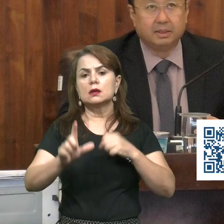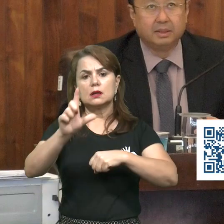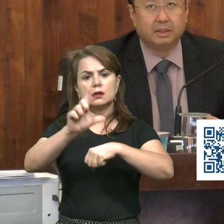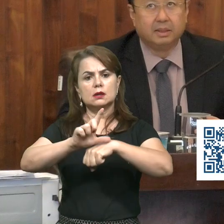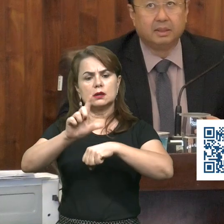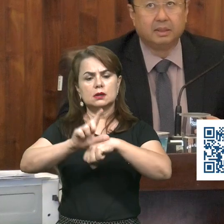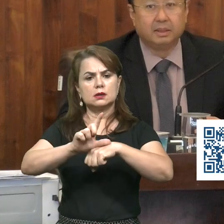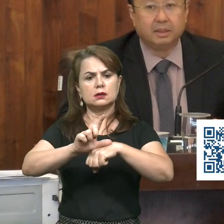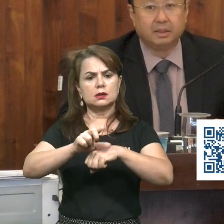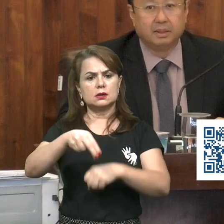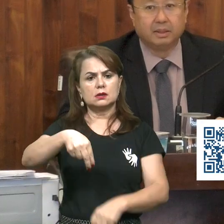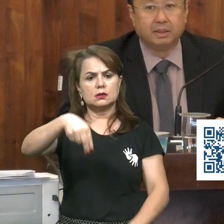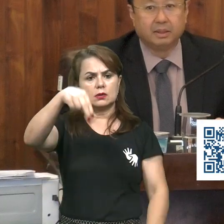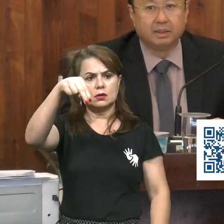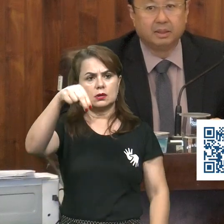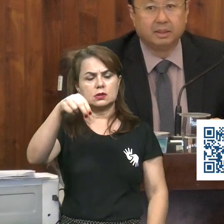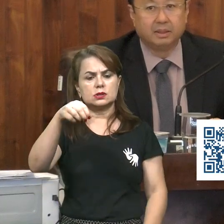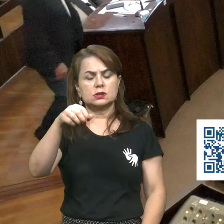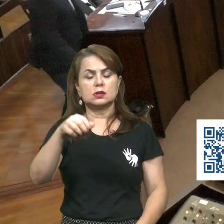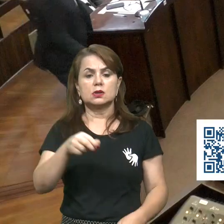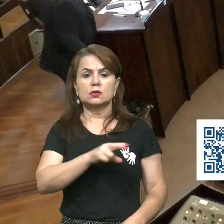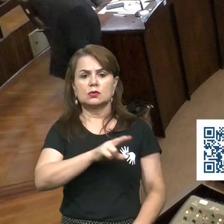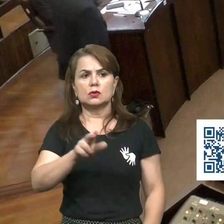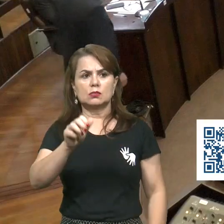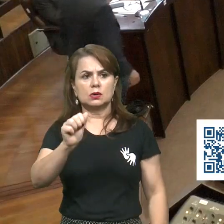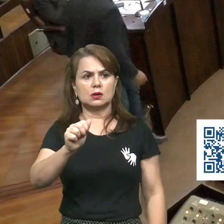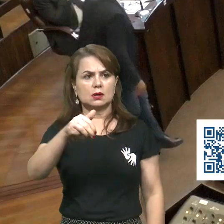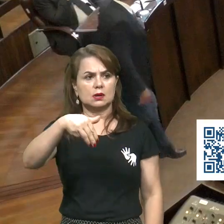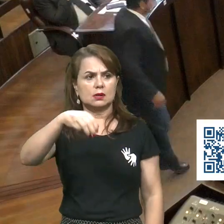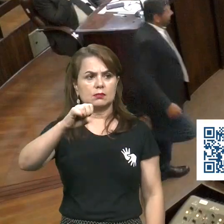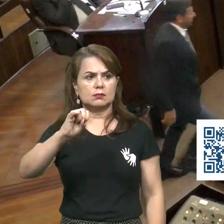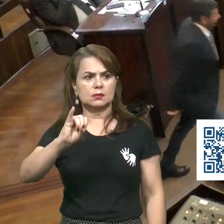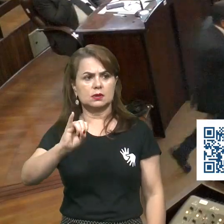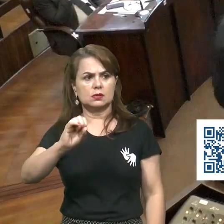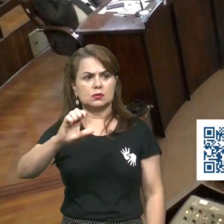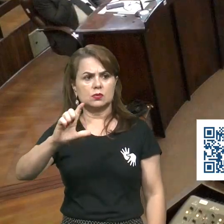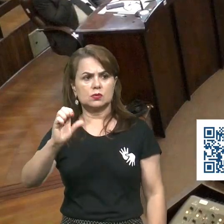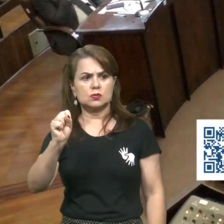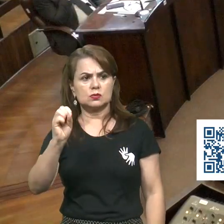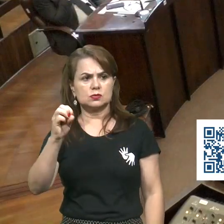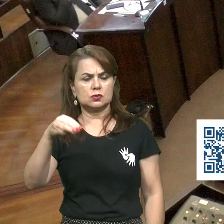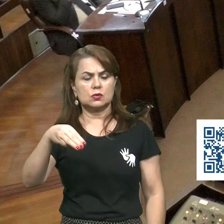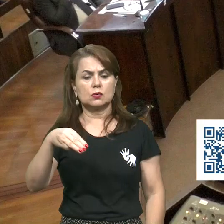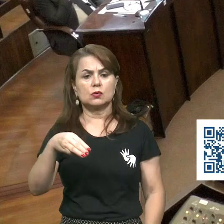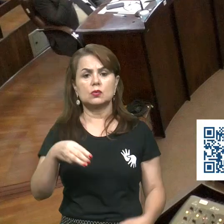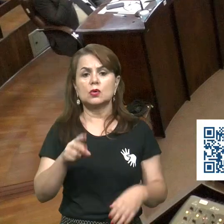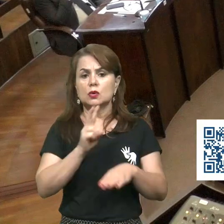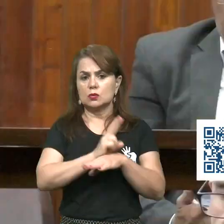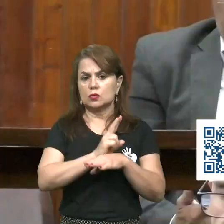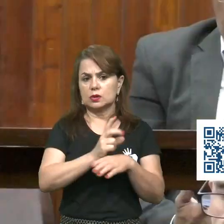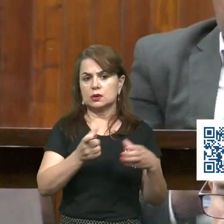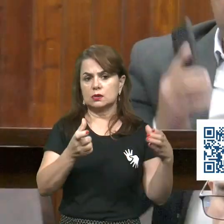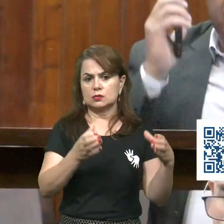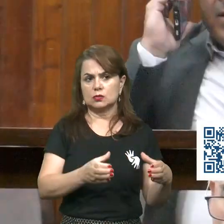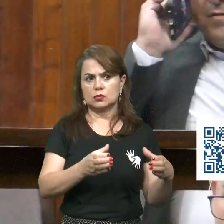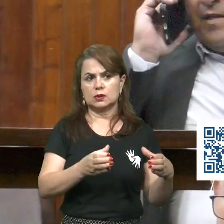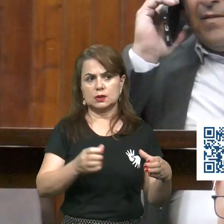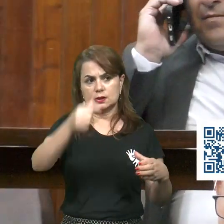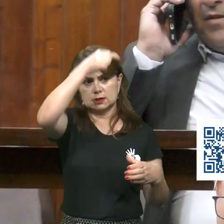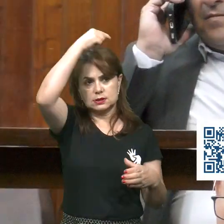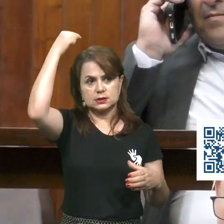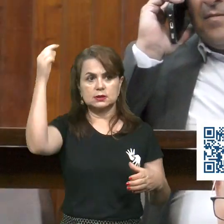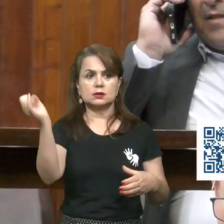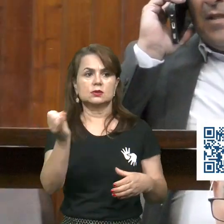Zona Norte, do Anilson Miguel, do Nissim, que é líder de bairro ali do Santa Antonieta. Seja muito bem-vindo à